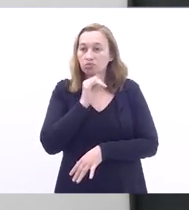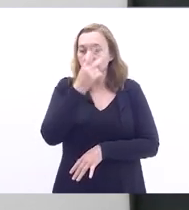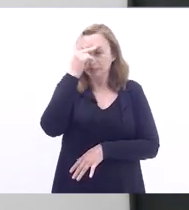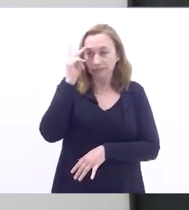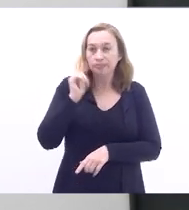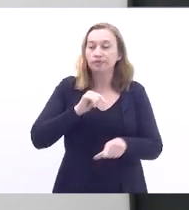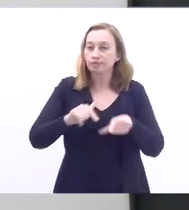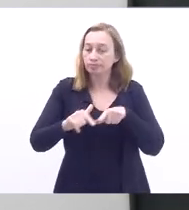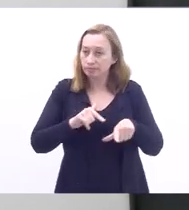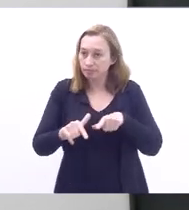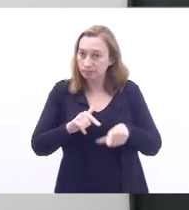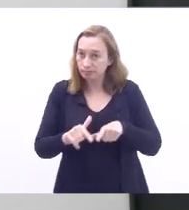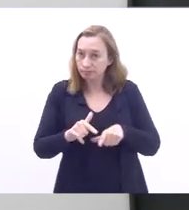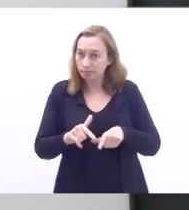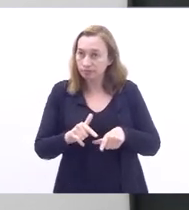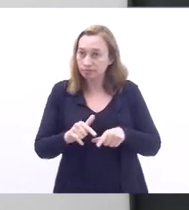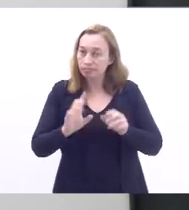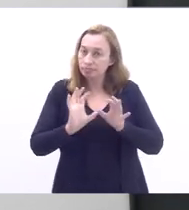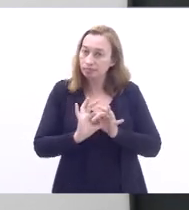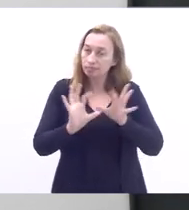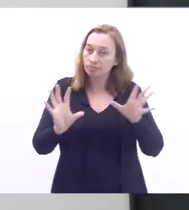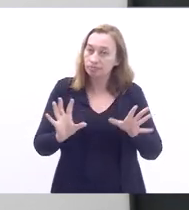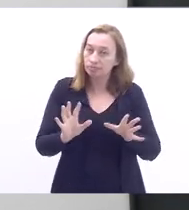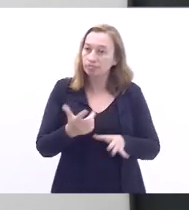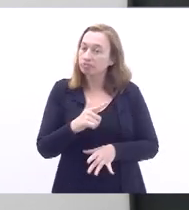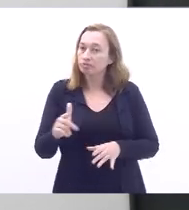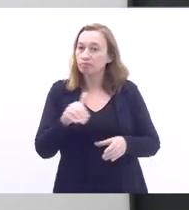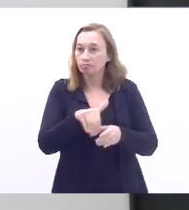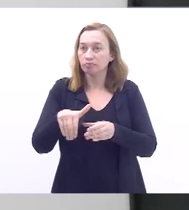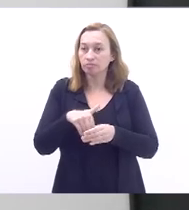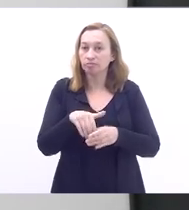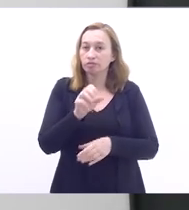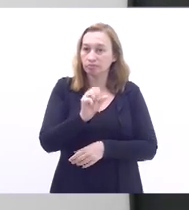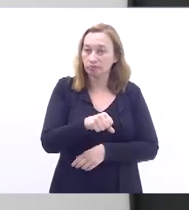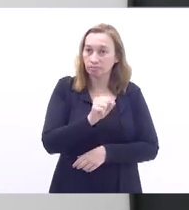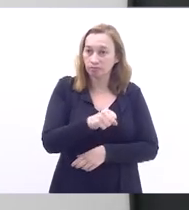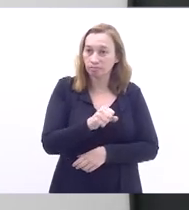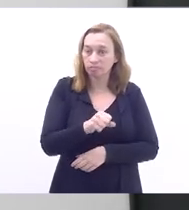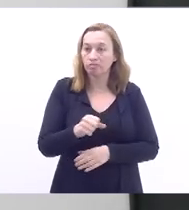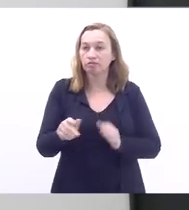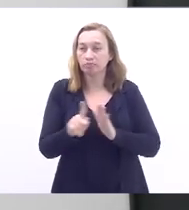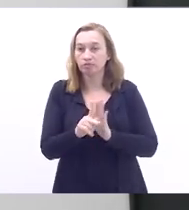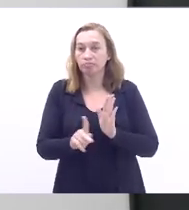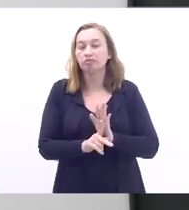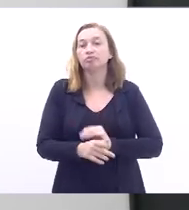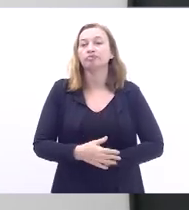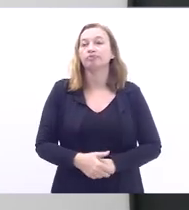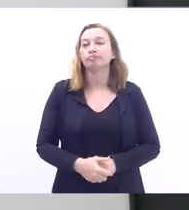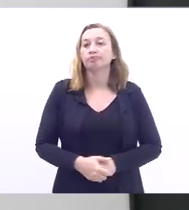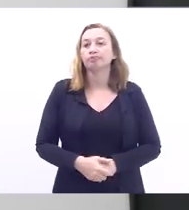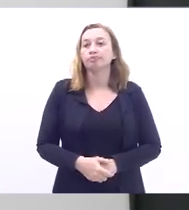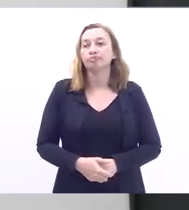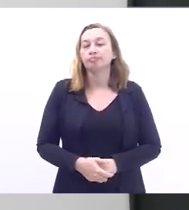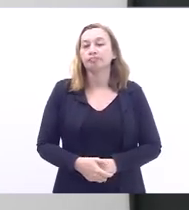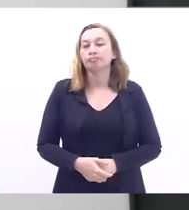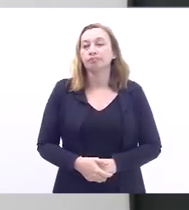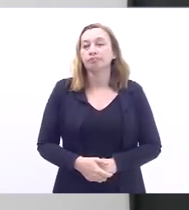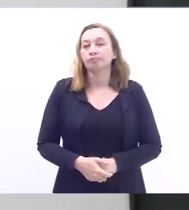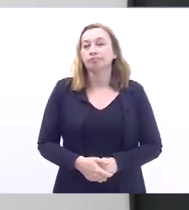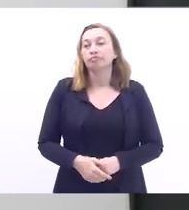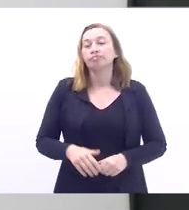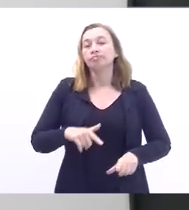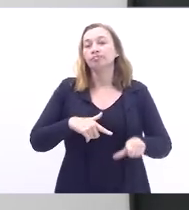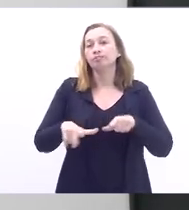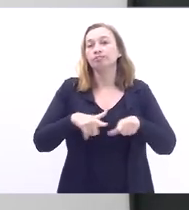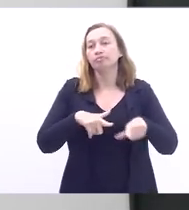pessoa que trabalha né Precisa realmente pra democracia não tenha voltado favorável aquele projeto e quando